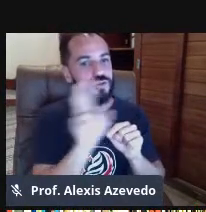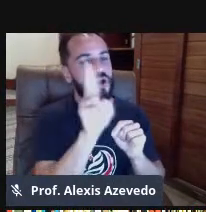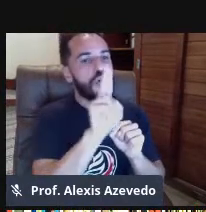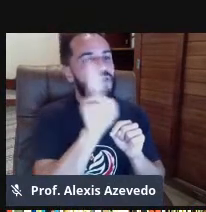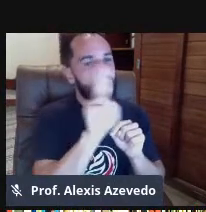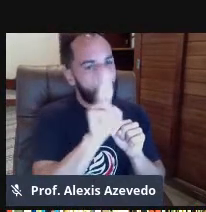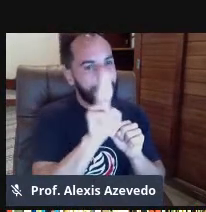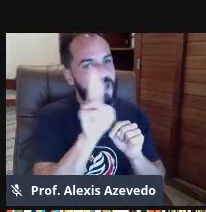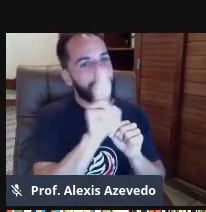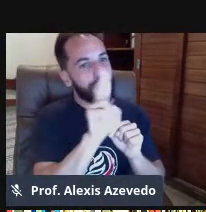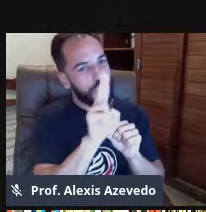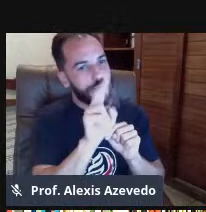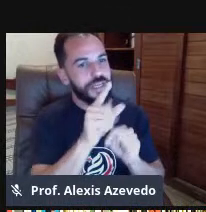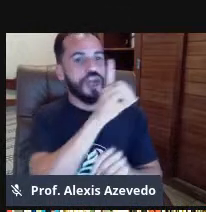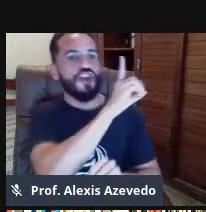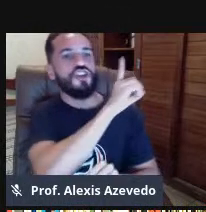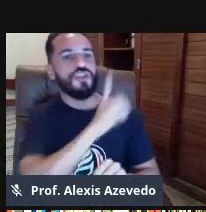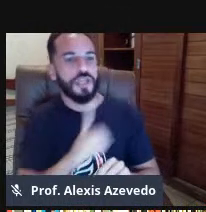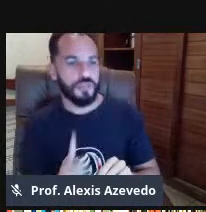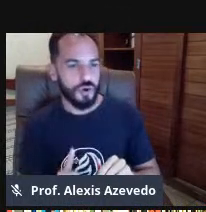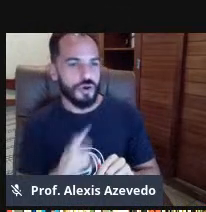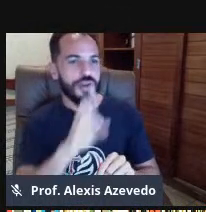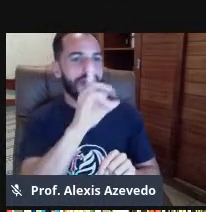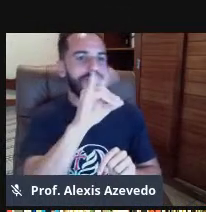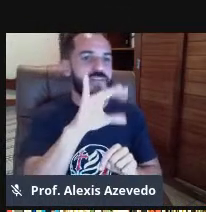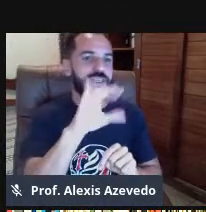da vice-diretora e o endereço